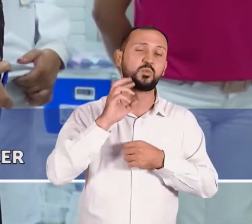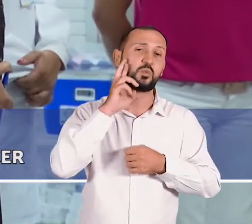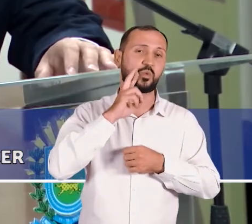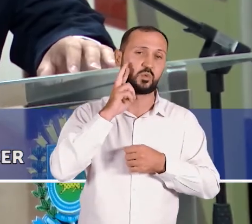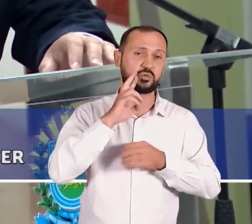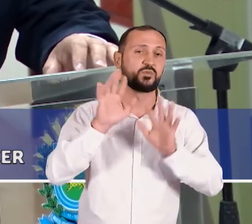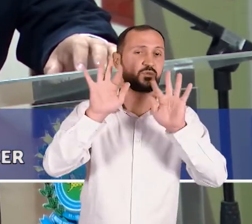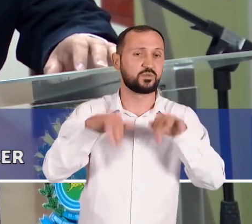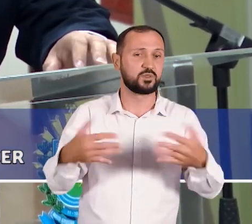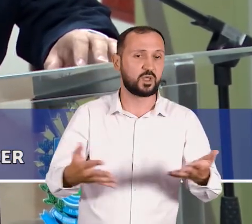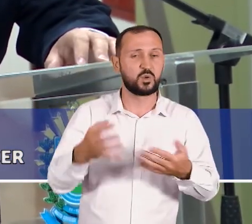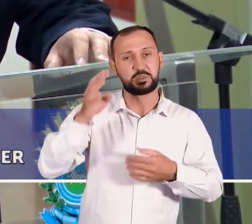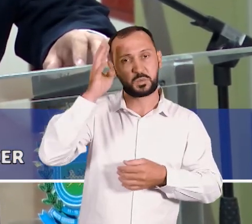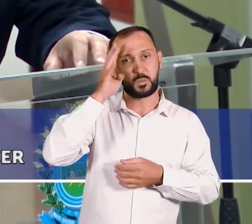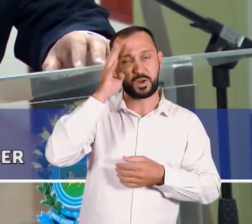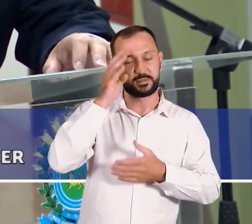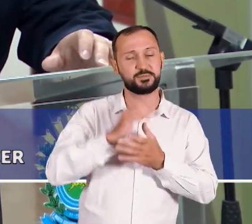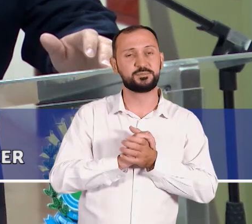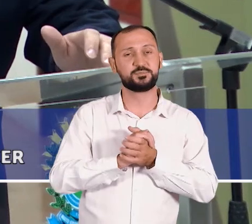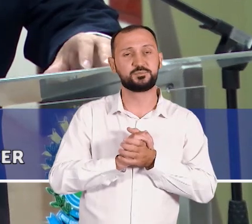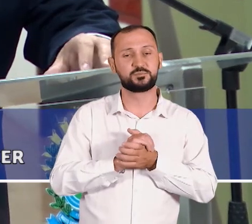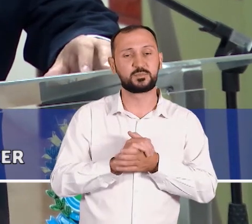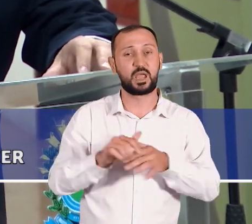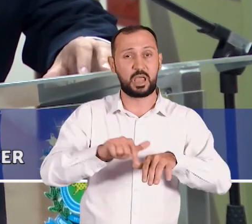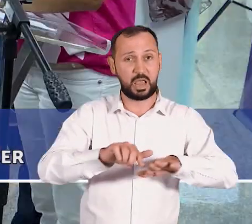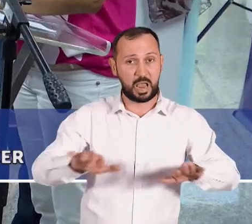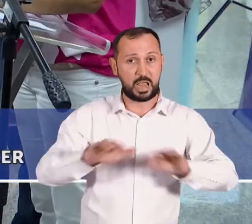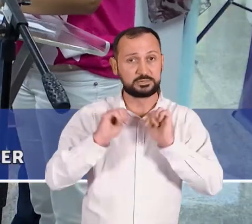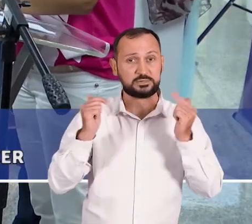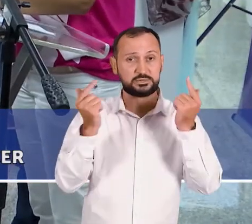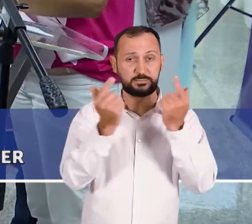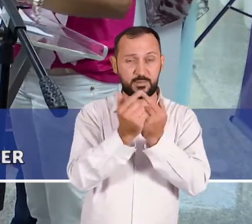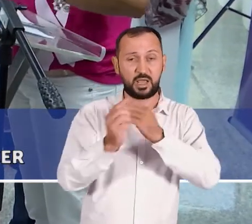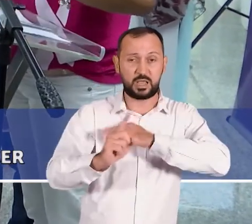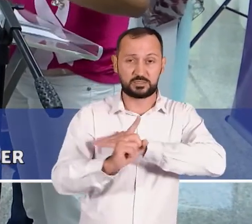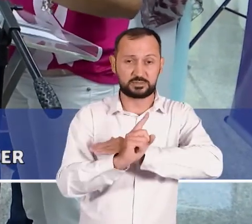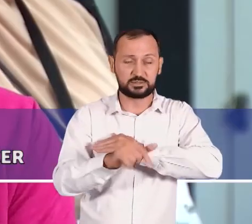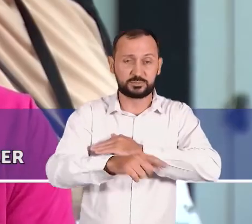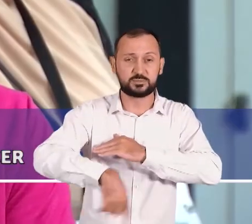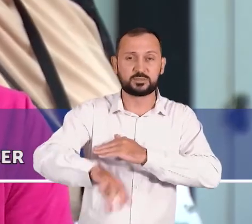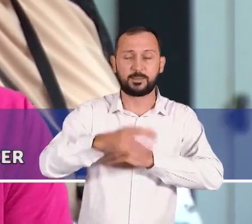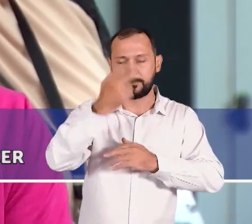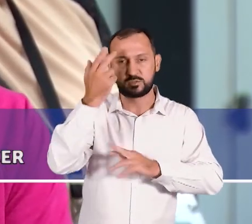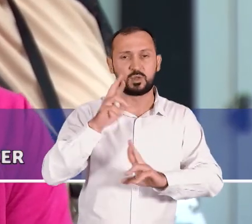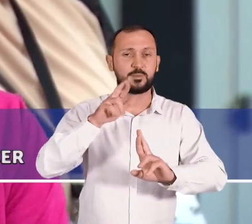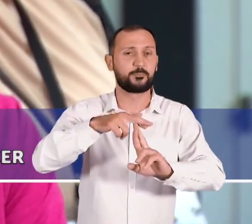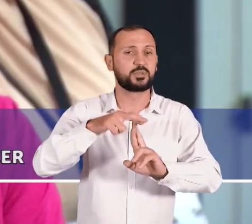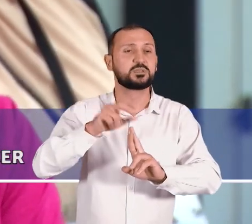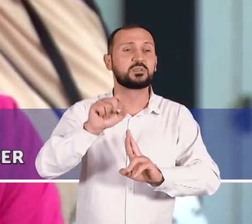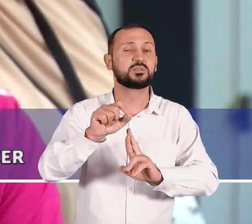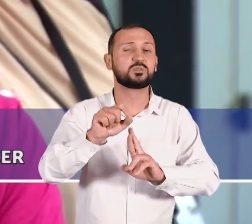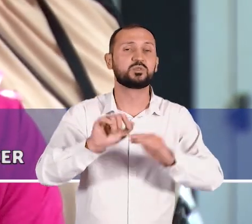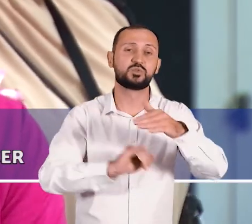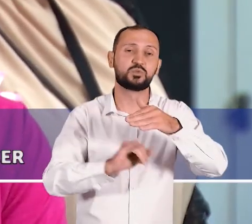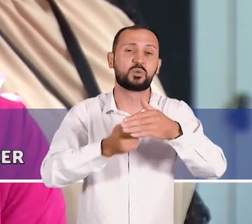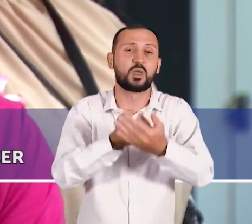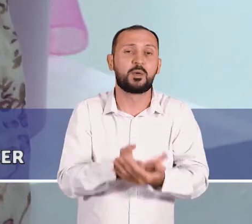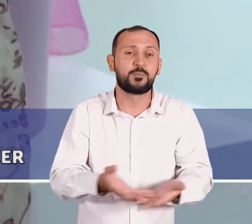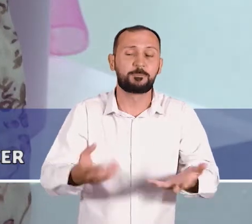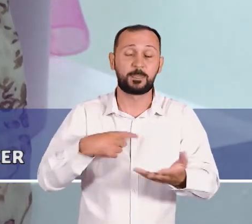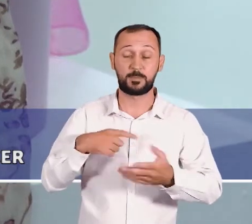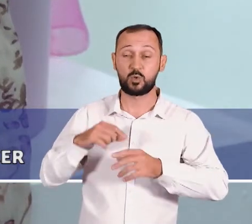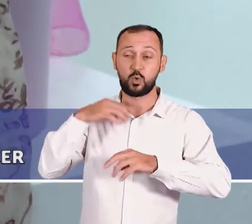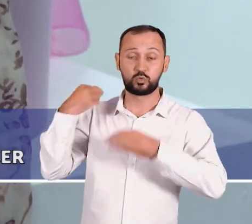Outubro Rosa, foi encerrada nesta quarta-feira. No saguão da Casa de Leis, representantes das instituições